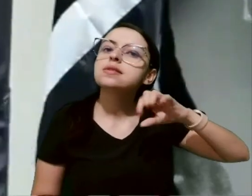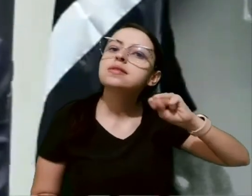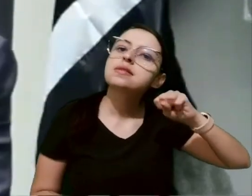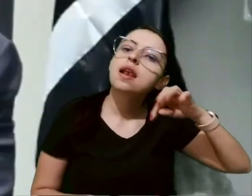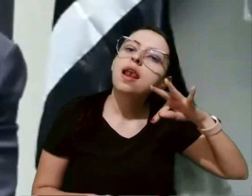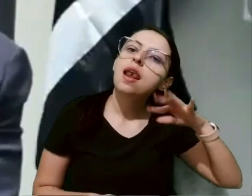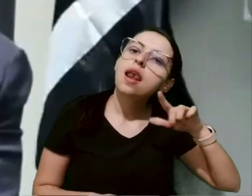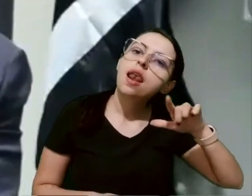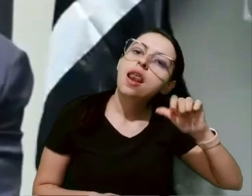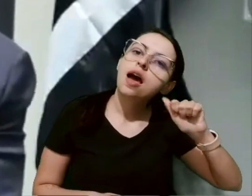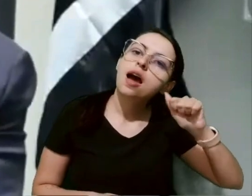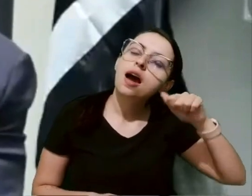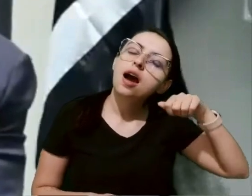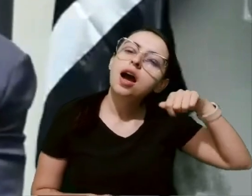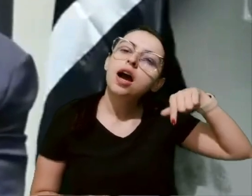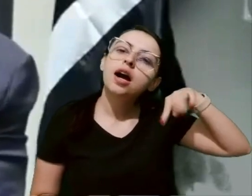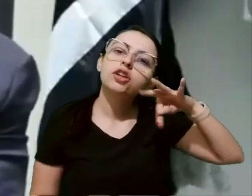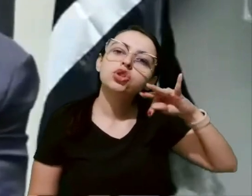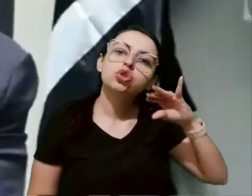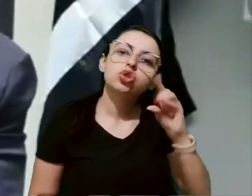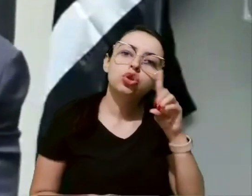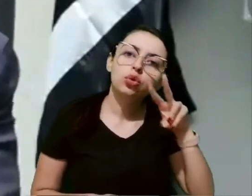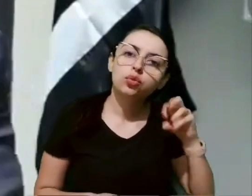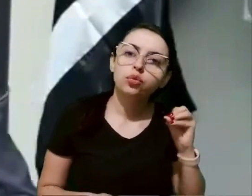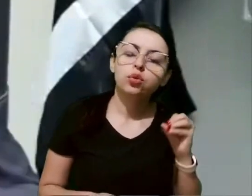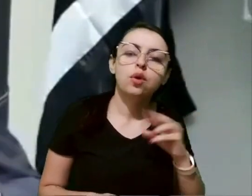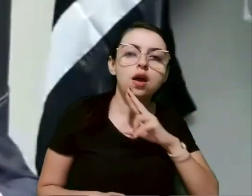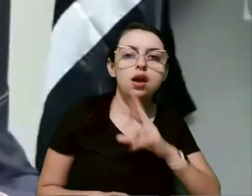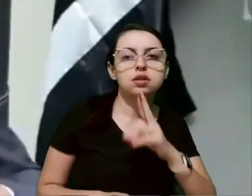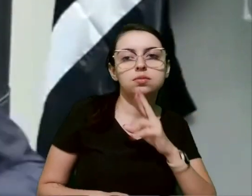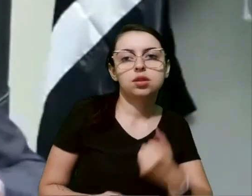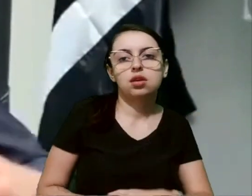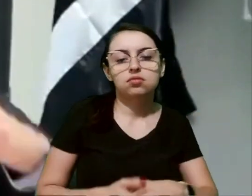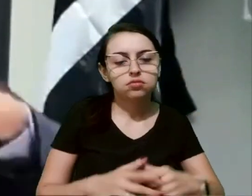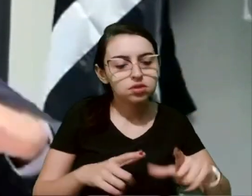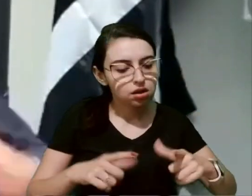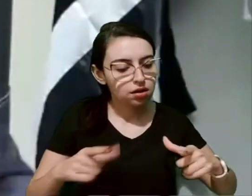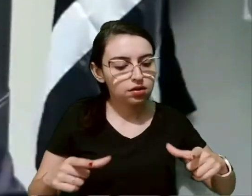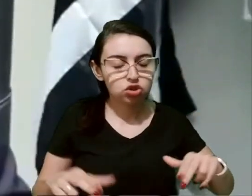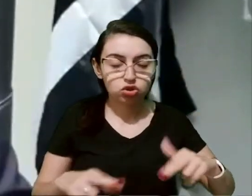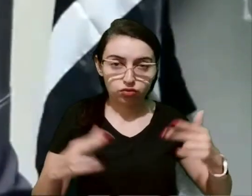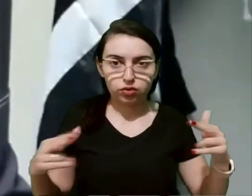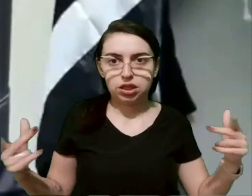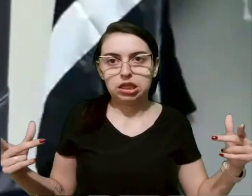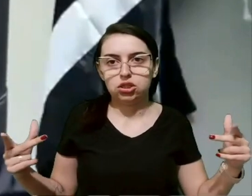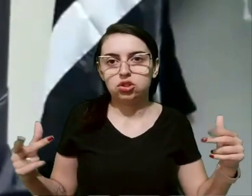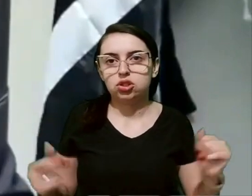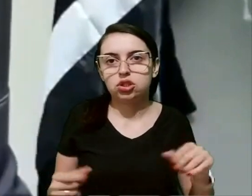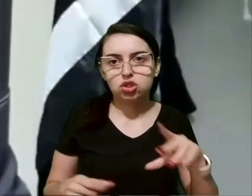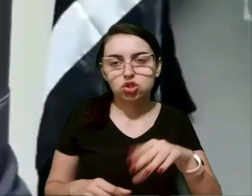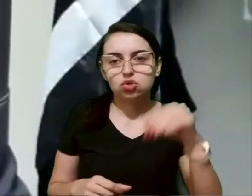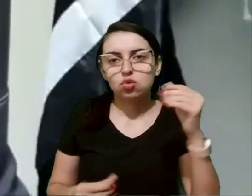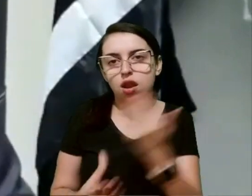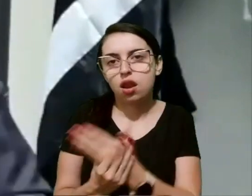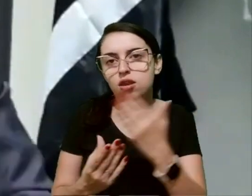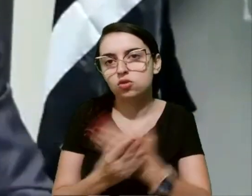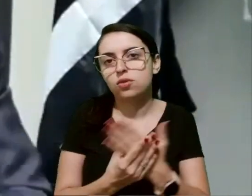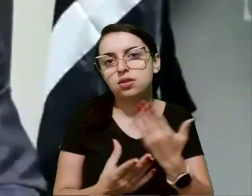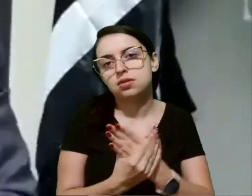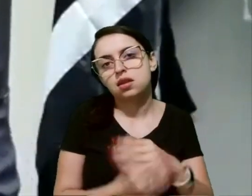Então, essas são as diferentes camadas, vamos dizer assim, de seleção de disputas